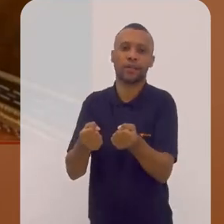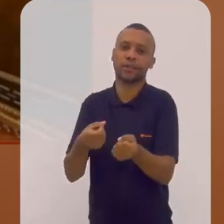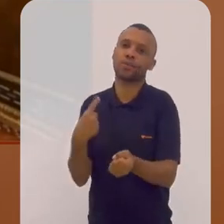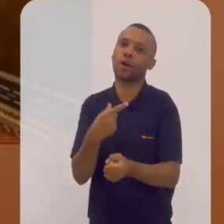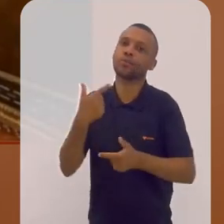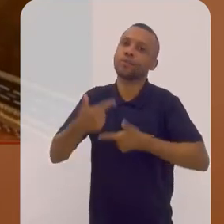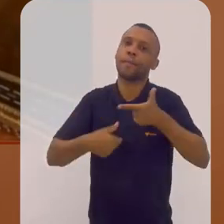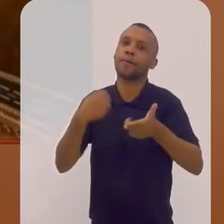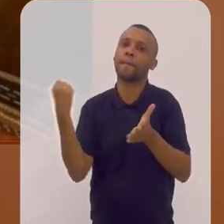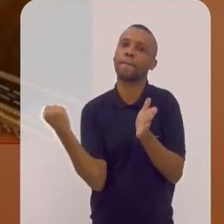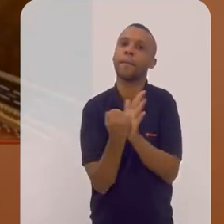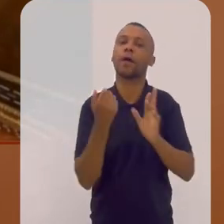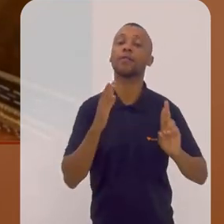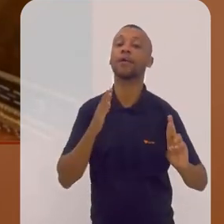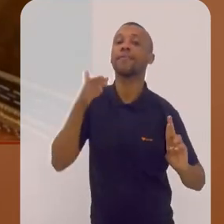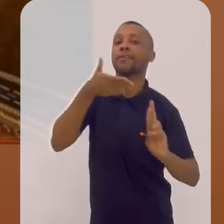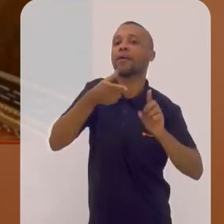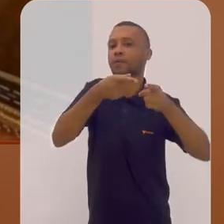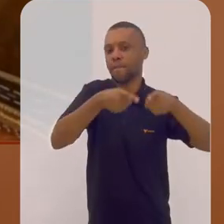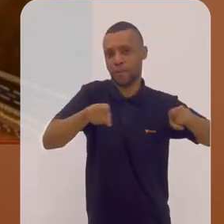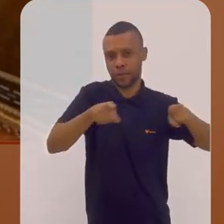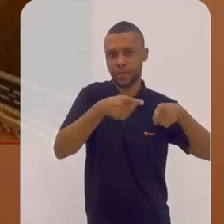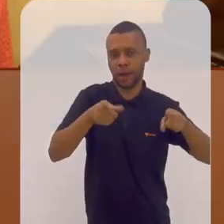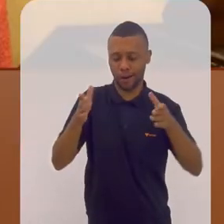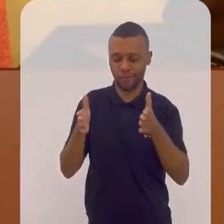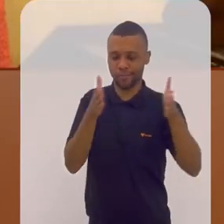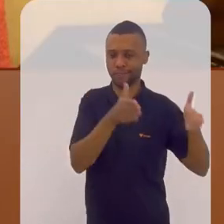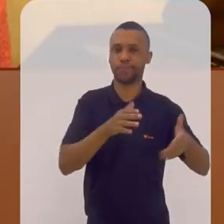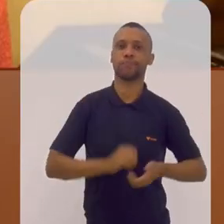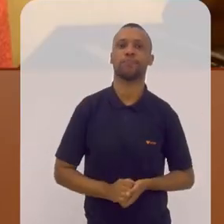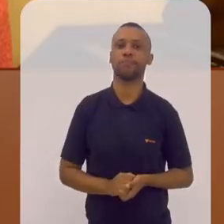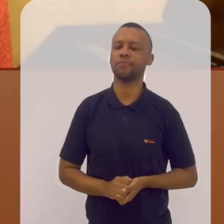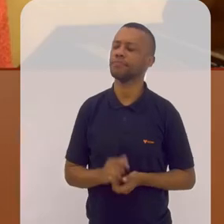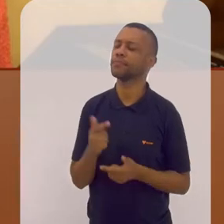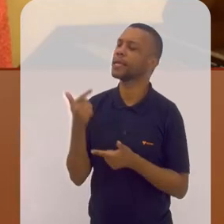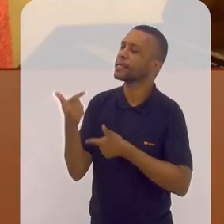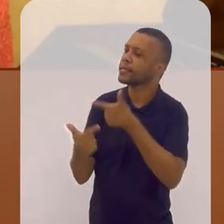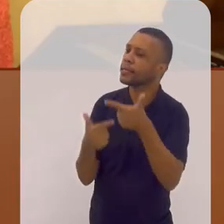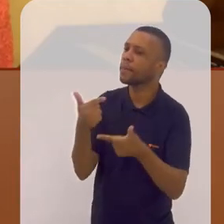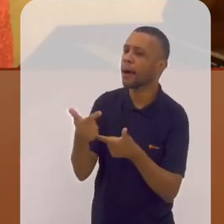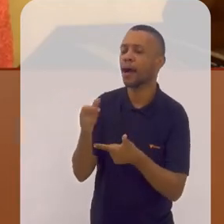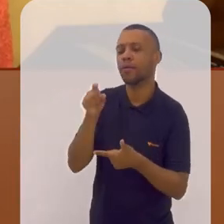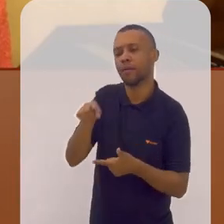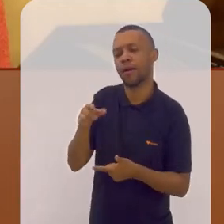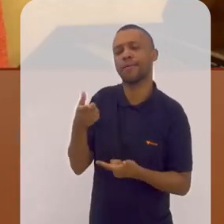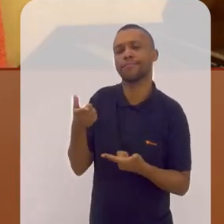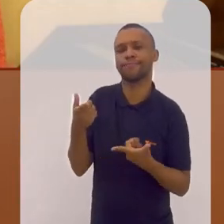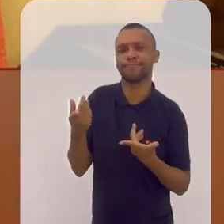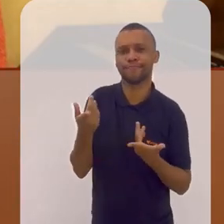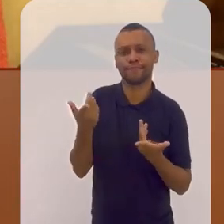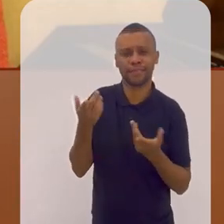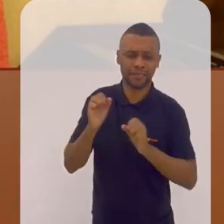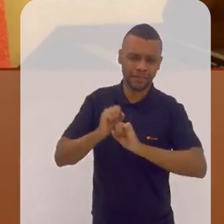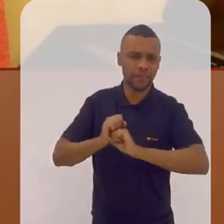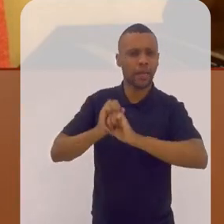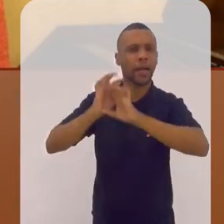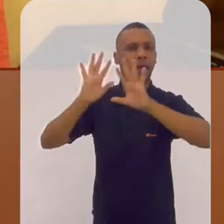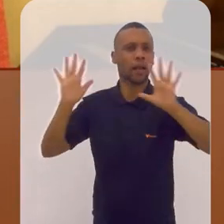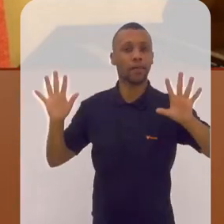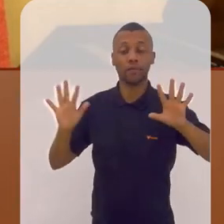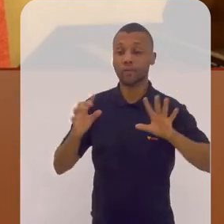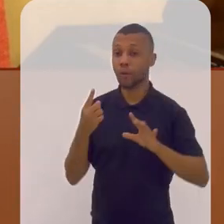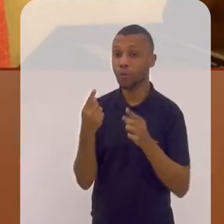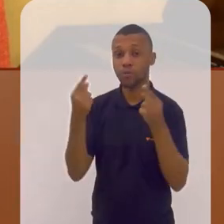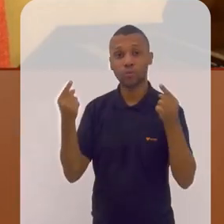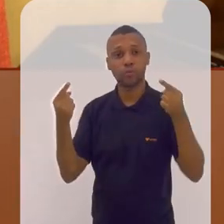assim, o nosso legado musical, não é? E esse trabalho, sem dúvida,